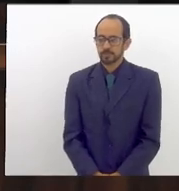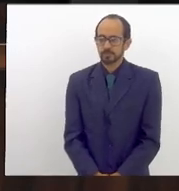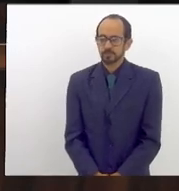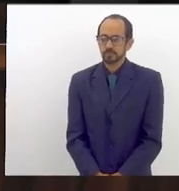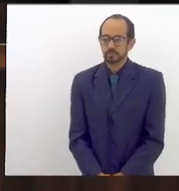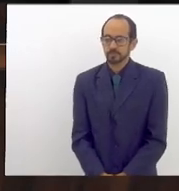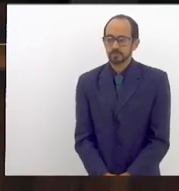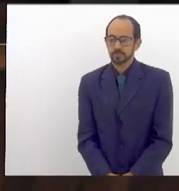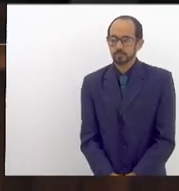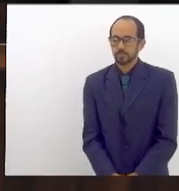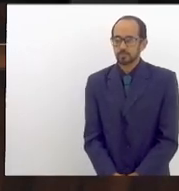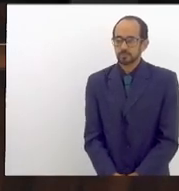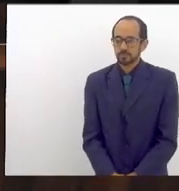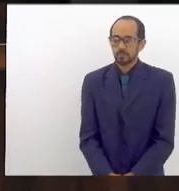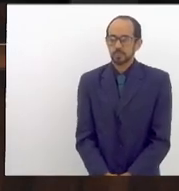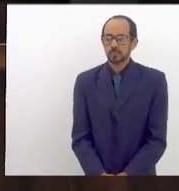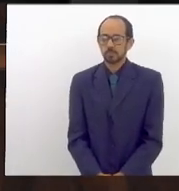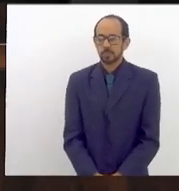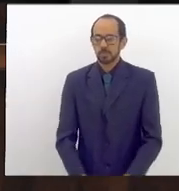parabéns